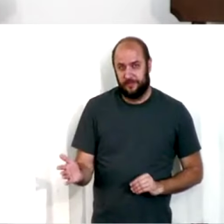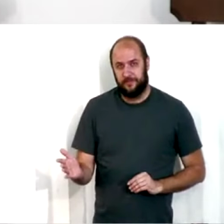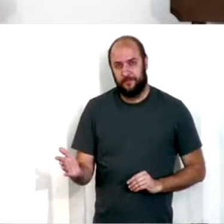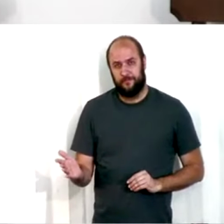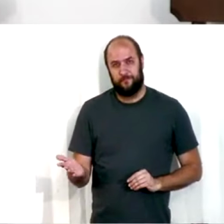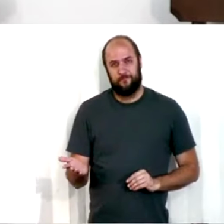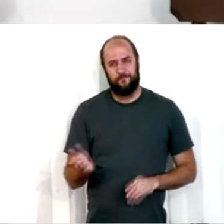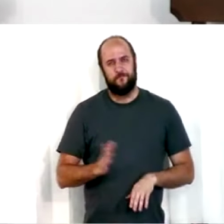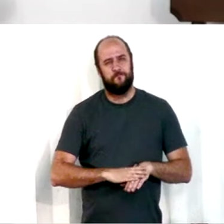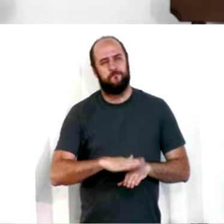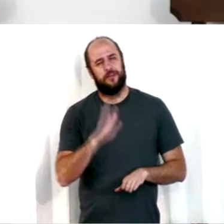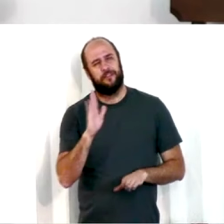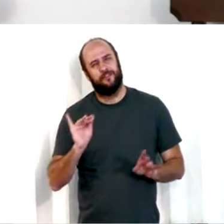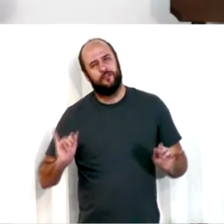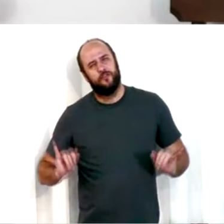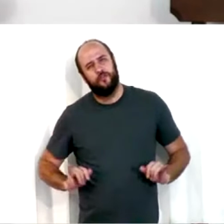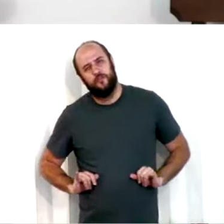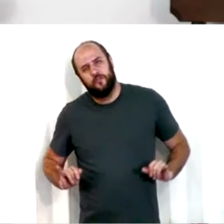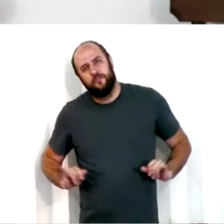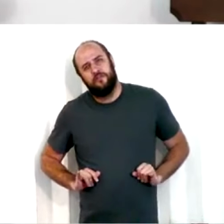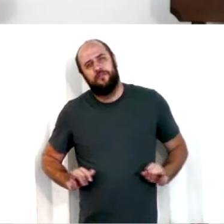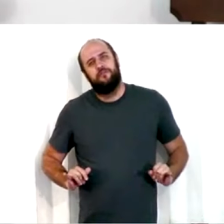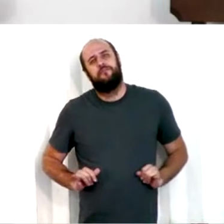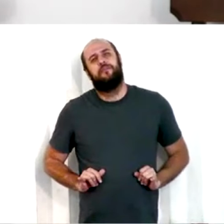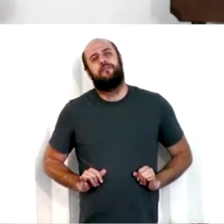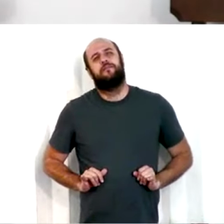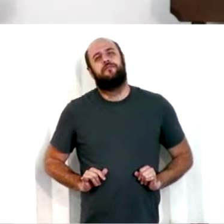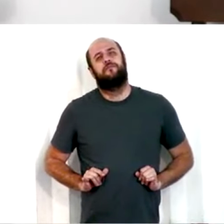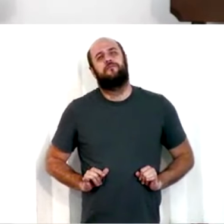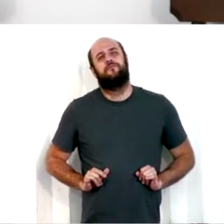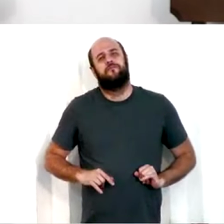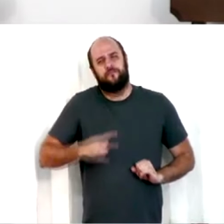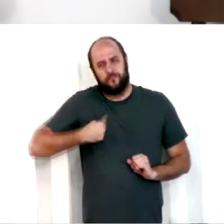mais as dores de parto para que